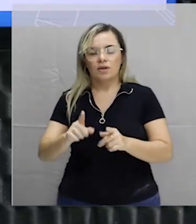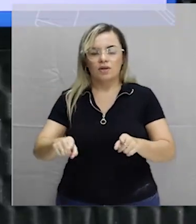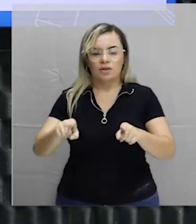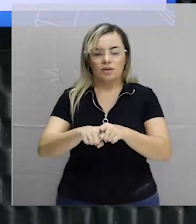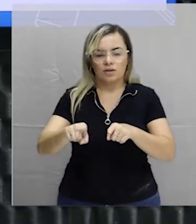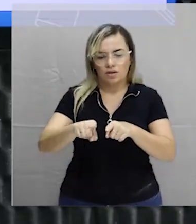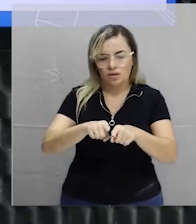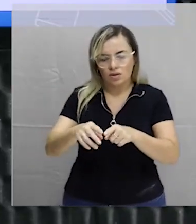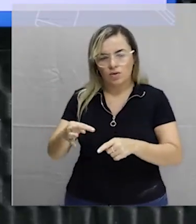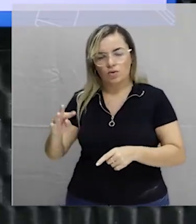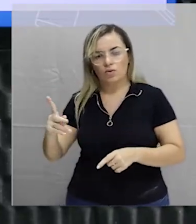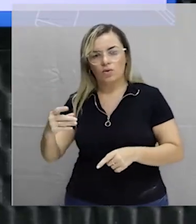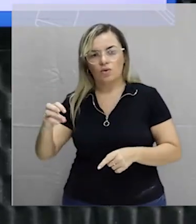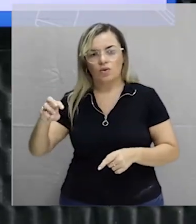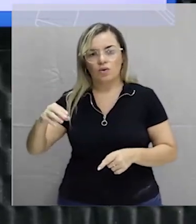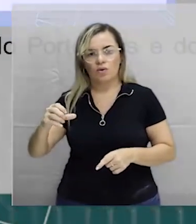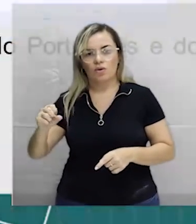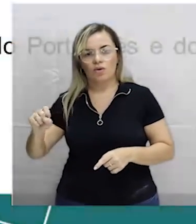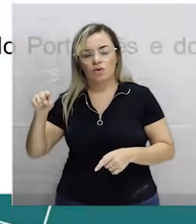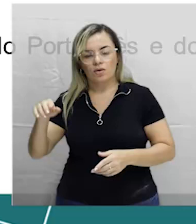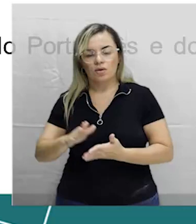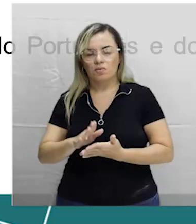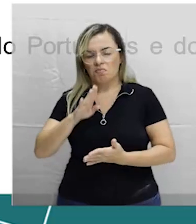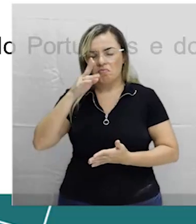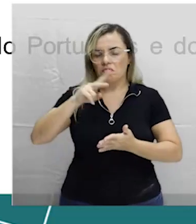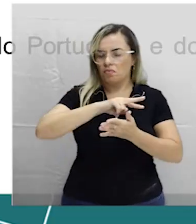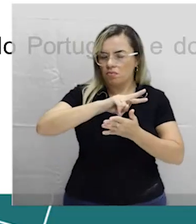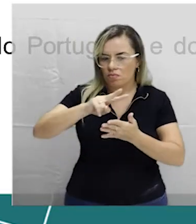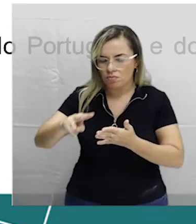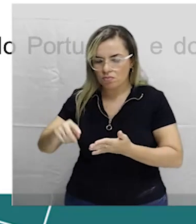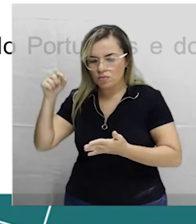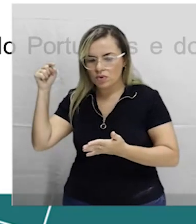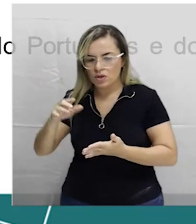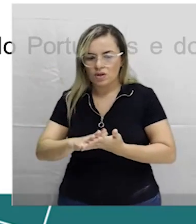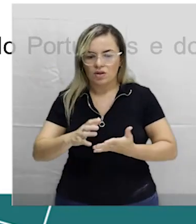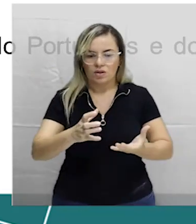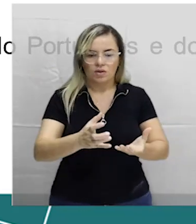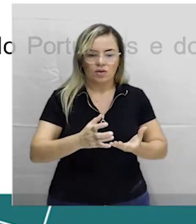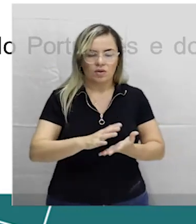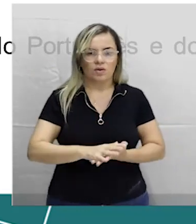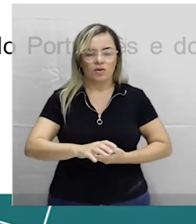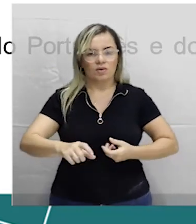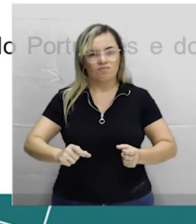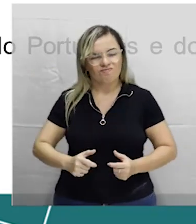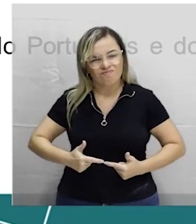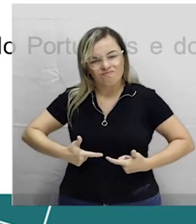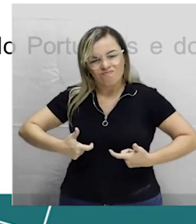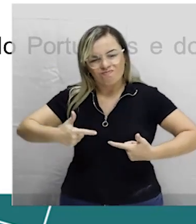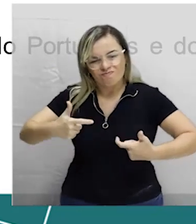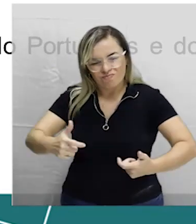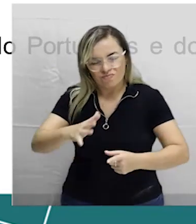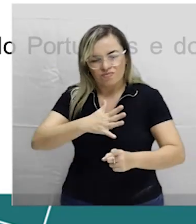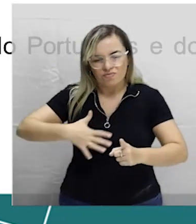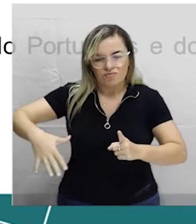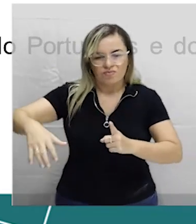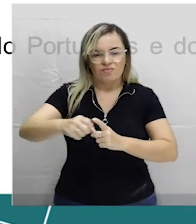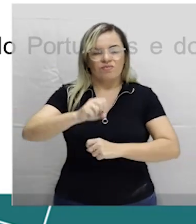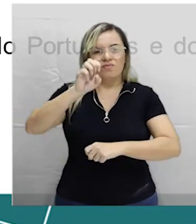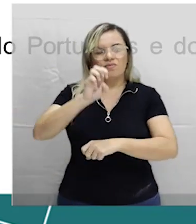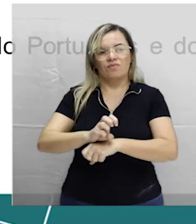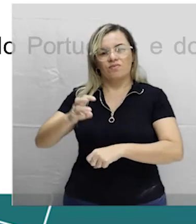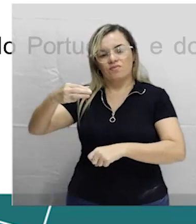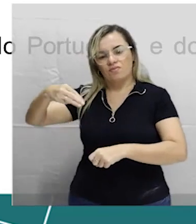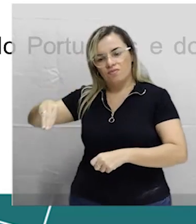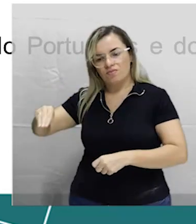e outros, a principal exigência desses setores da sociedade do Maranhão,